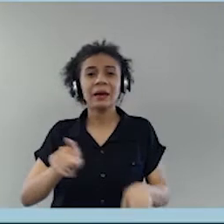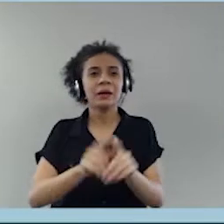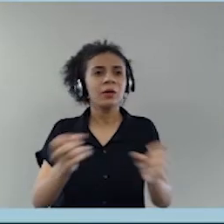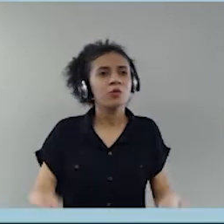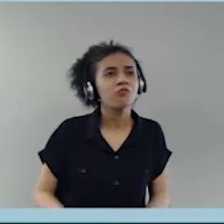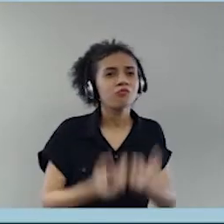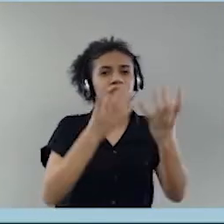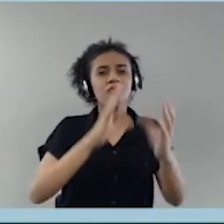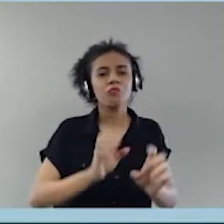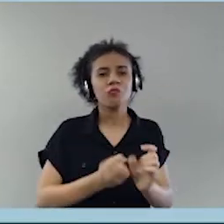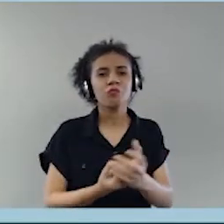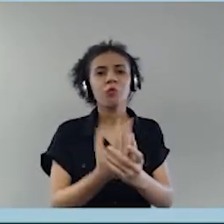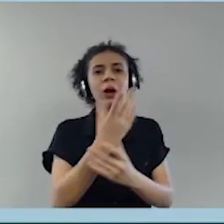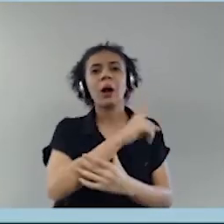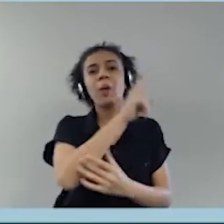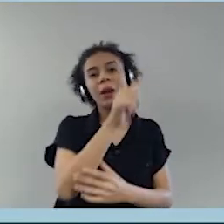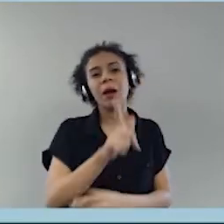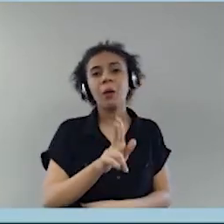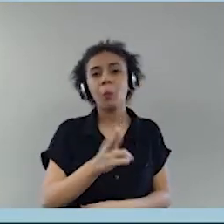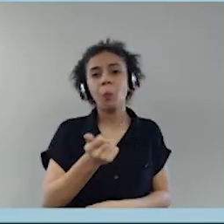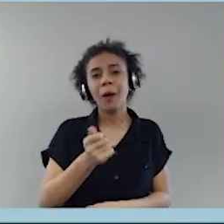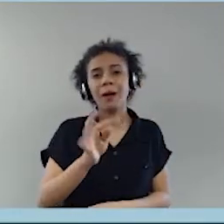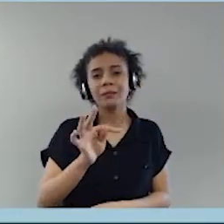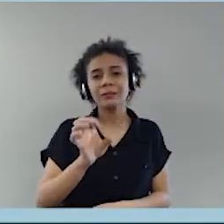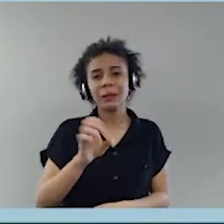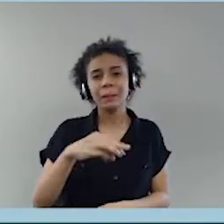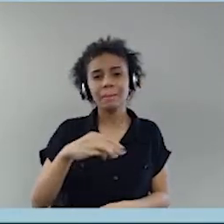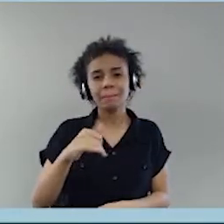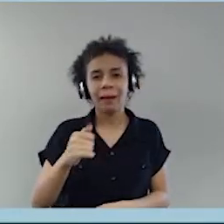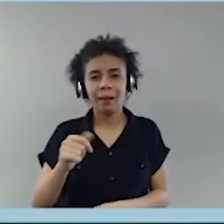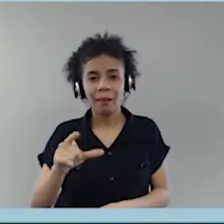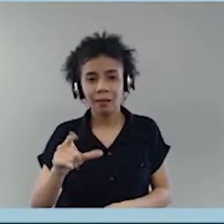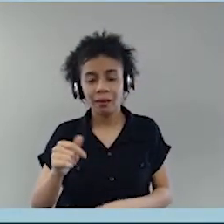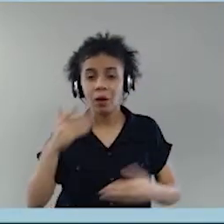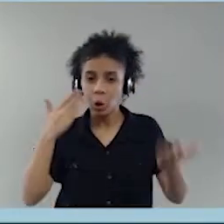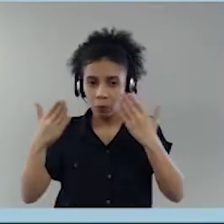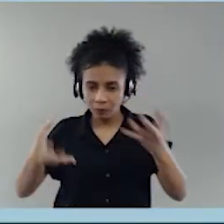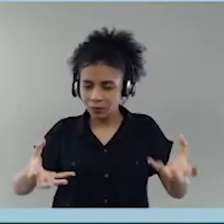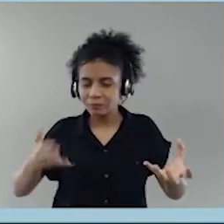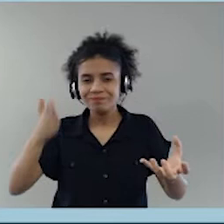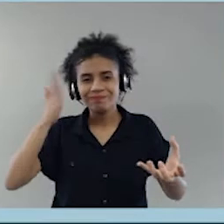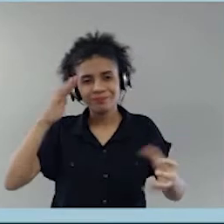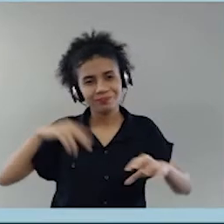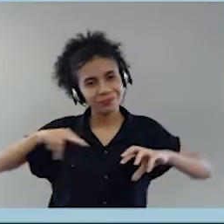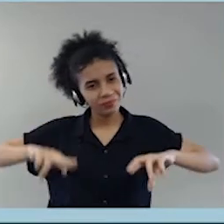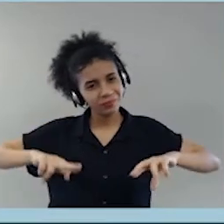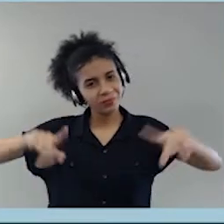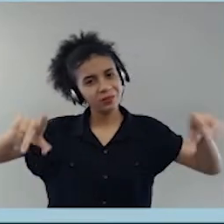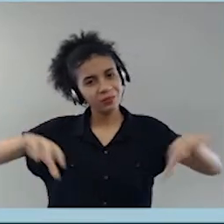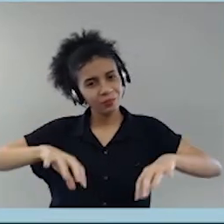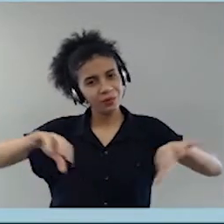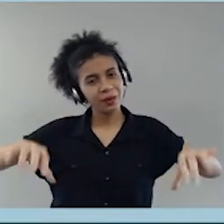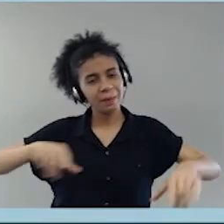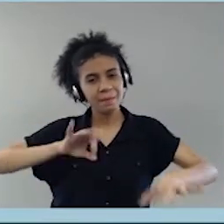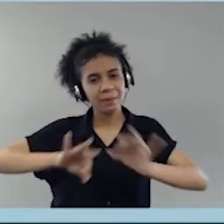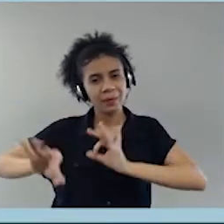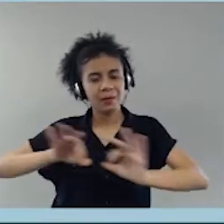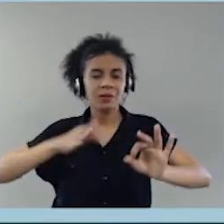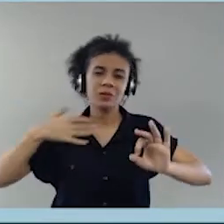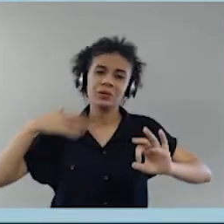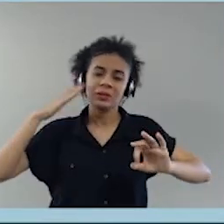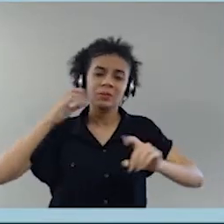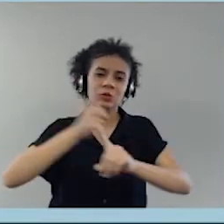vulcão ativo na Guatemala, a gente sabe muito bem a diferença que se faz a preparação e a